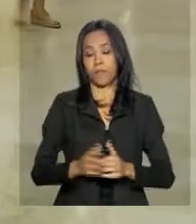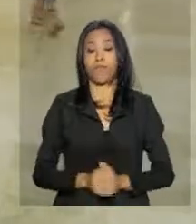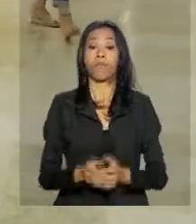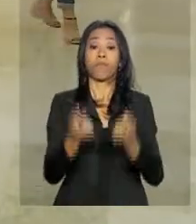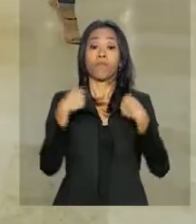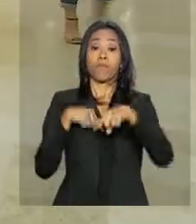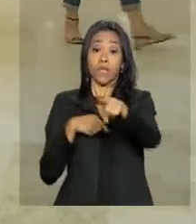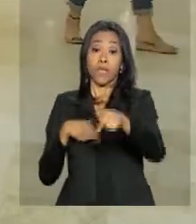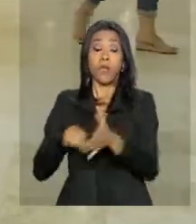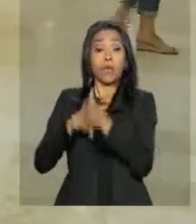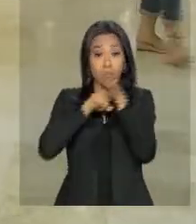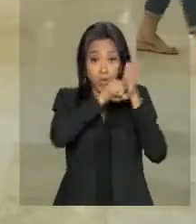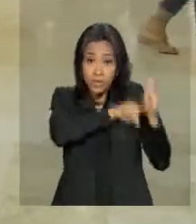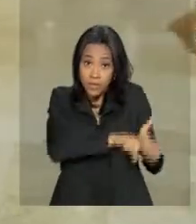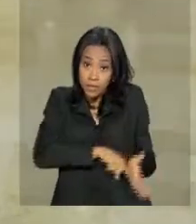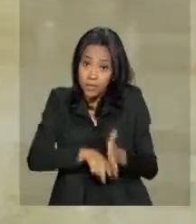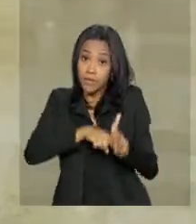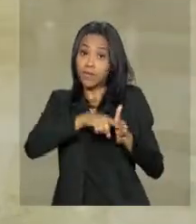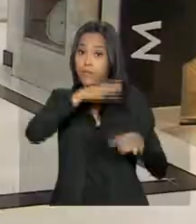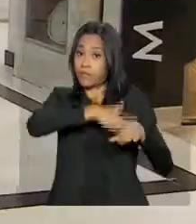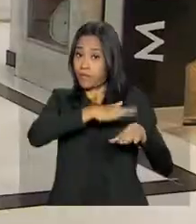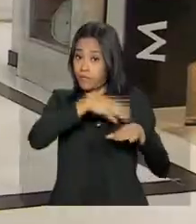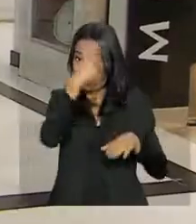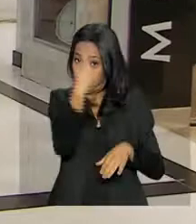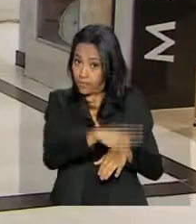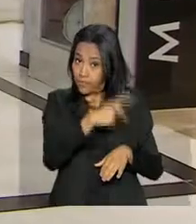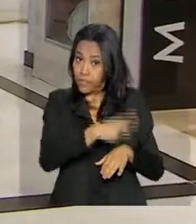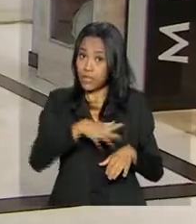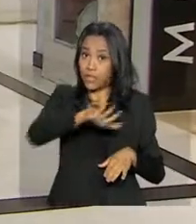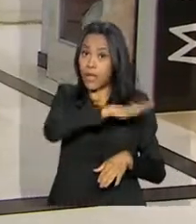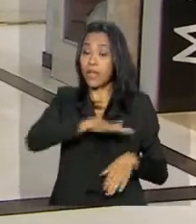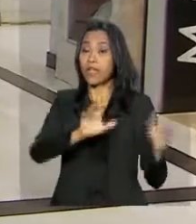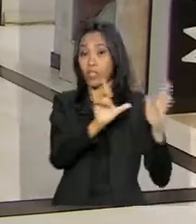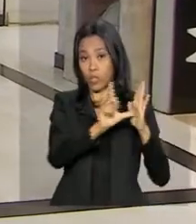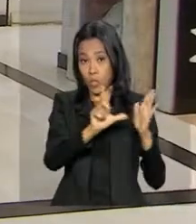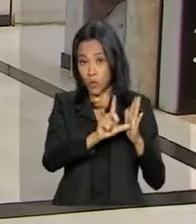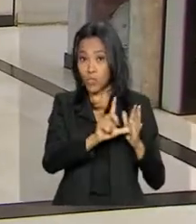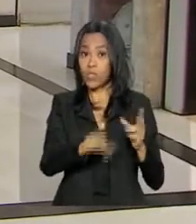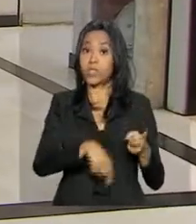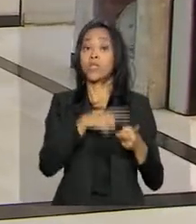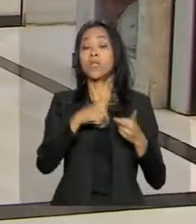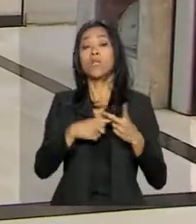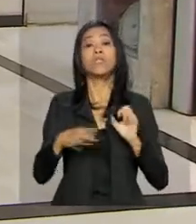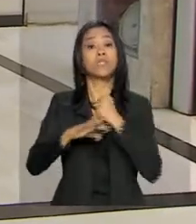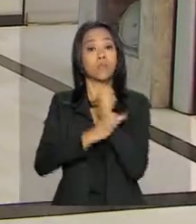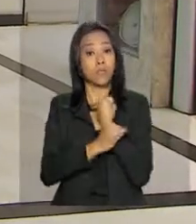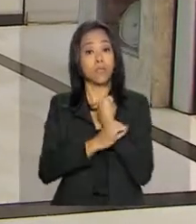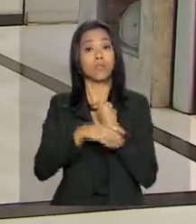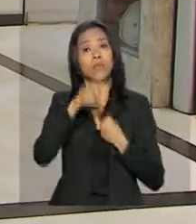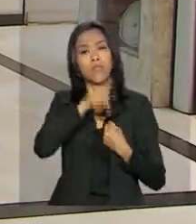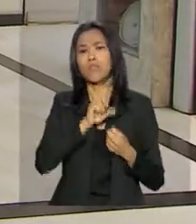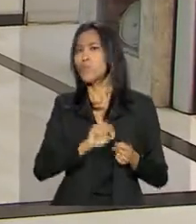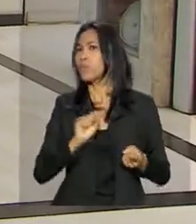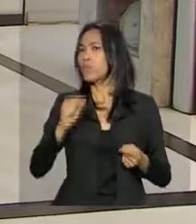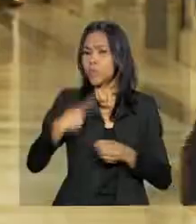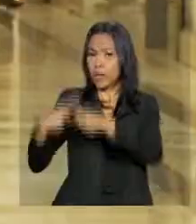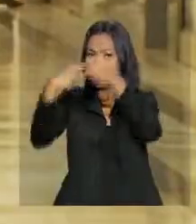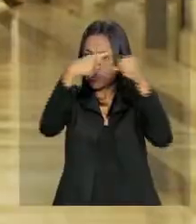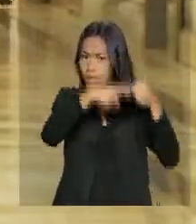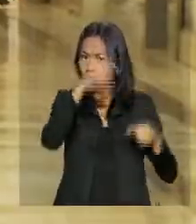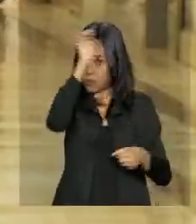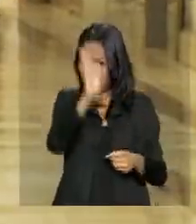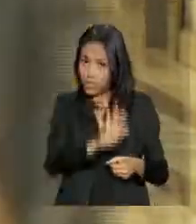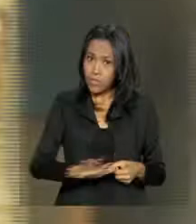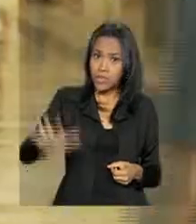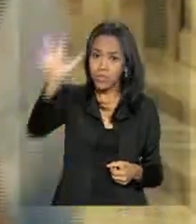nacional de dirigentes lojistas e do serviço de proteção ao crédito feito em todas as capitais do país